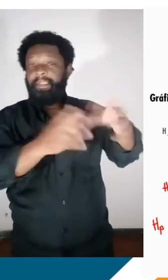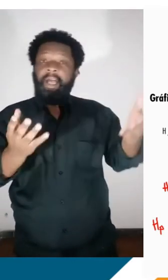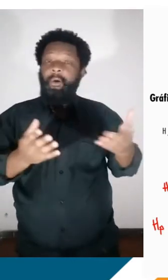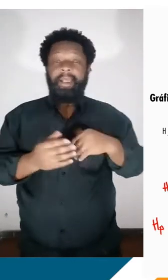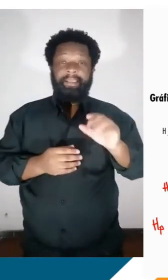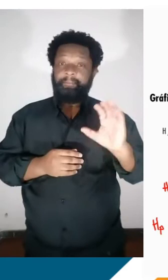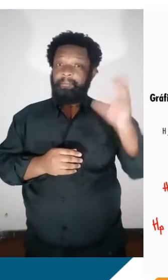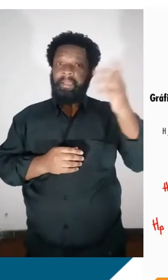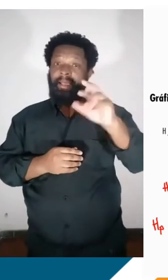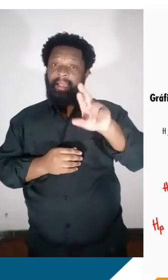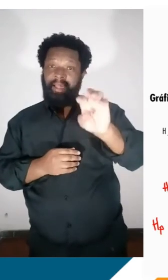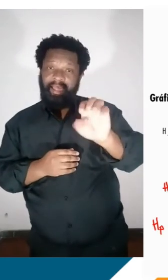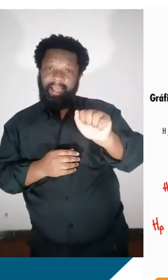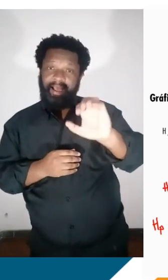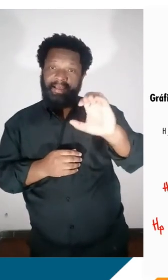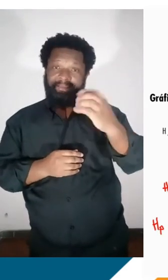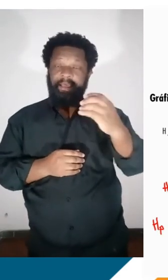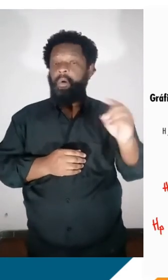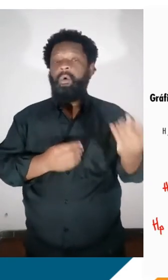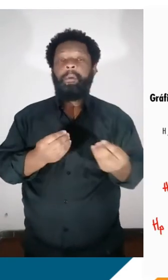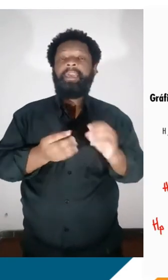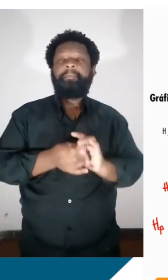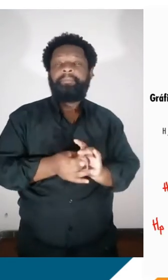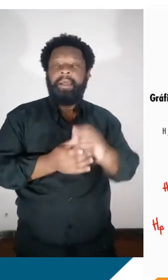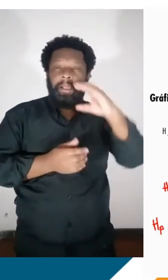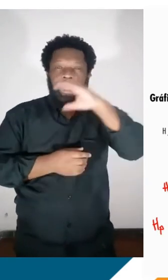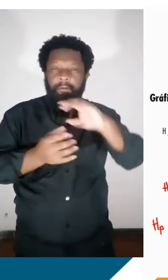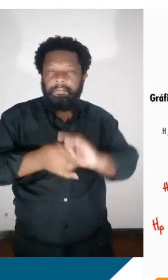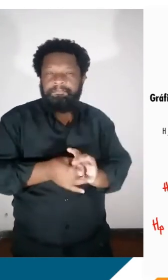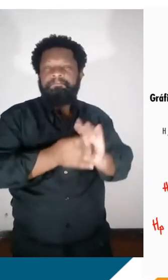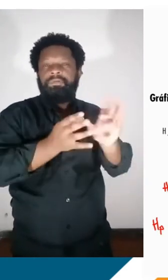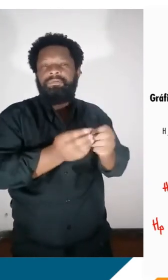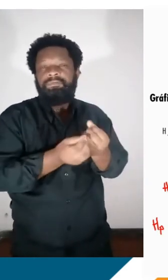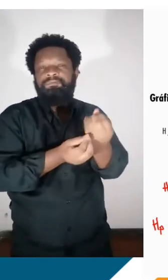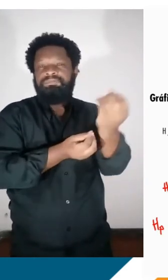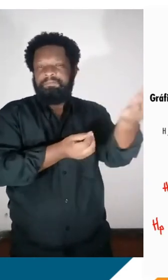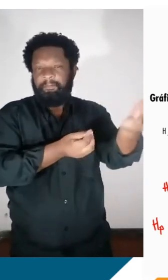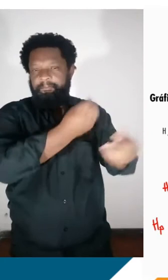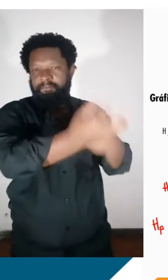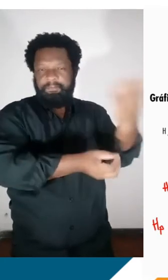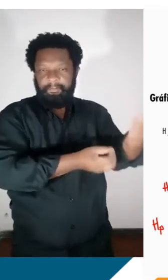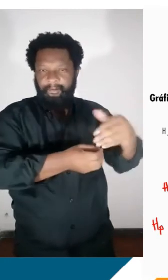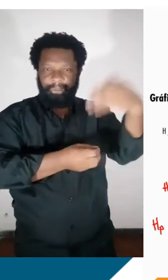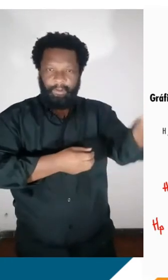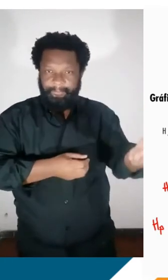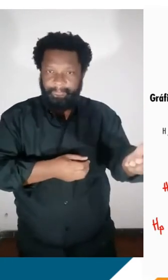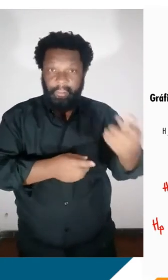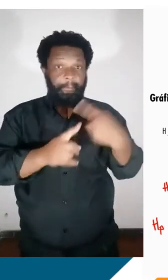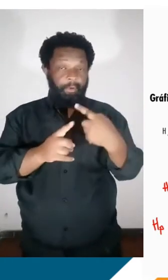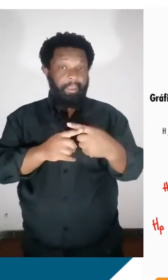primeira pergunta, ela libera calor. Tudo bem? Por quê? A gente